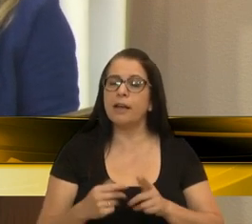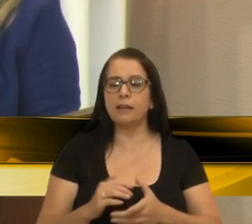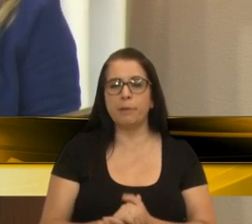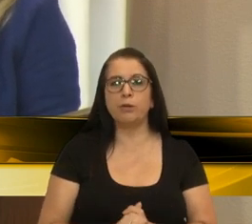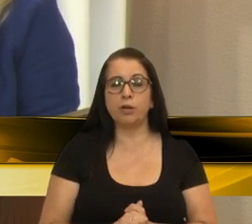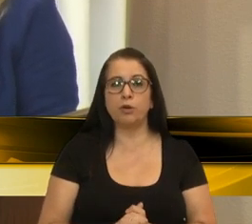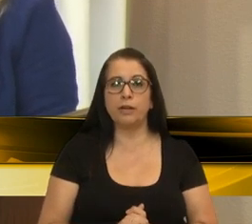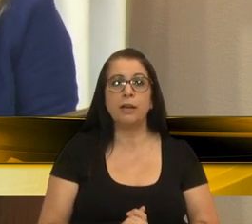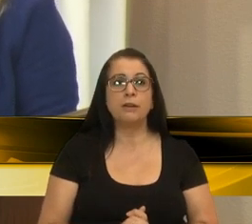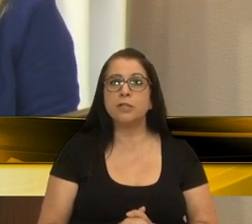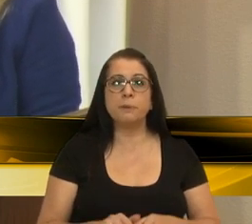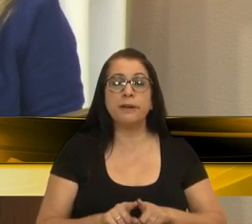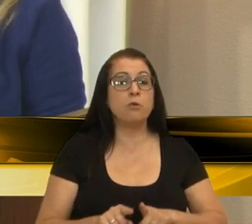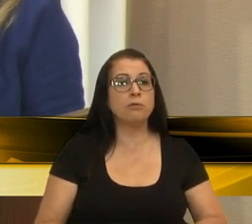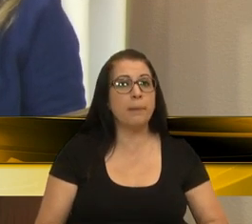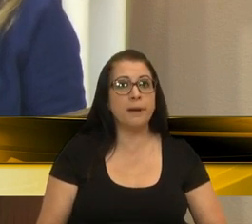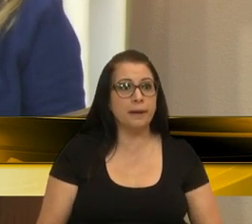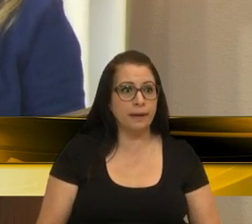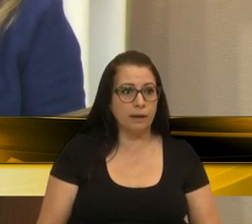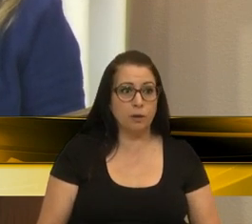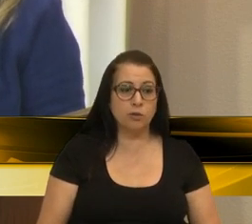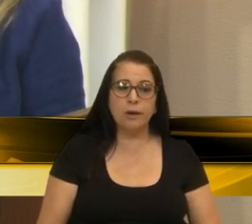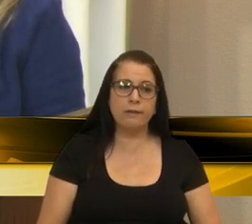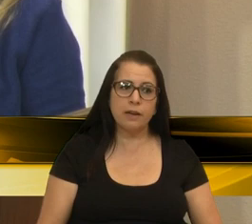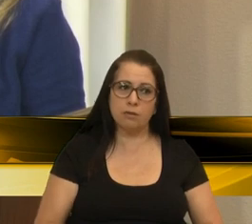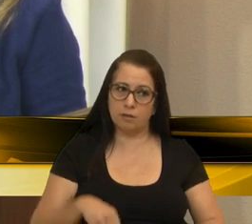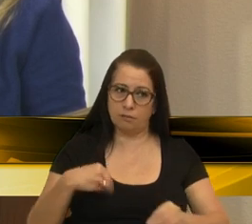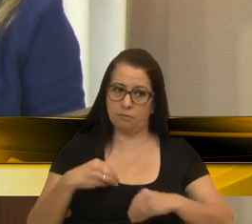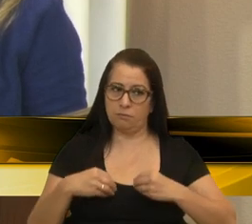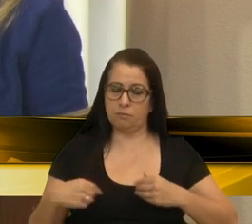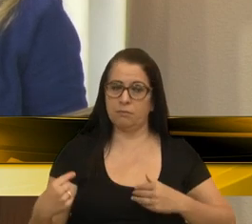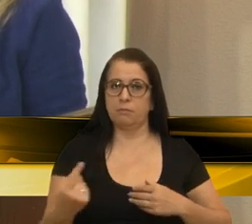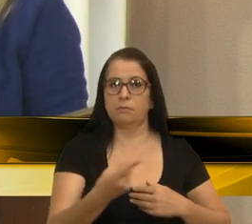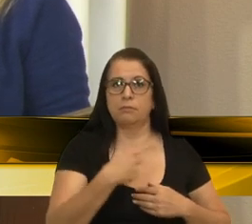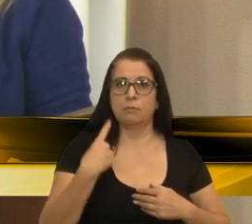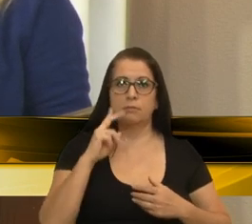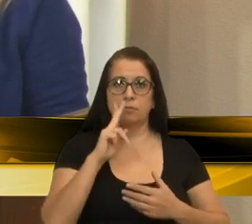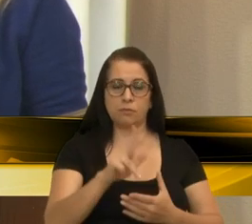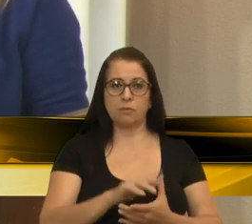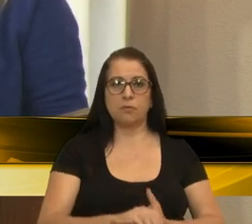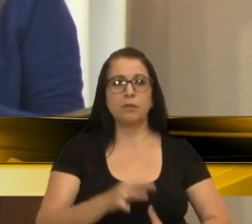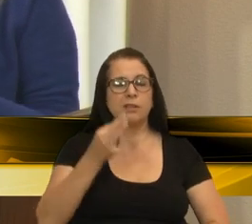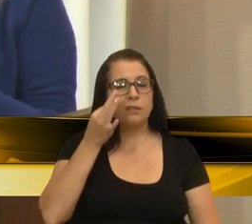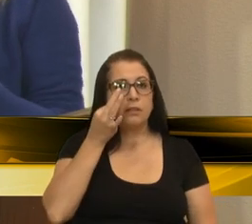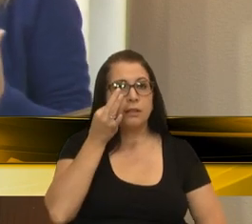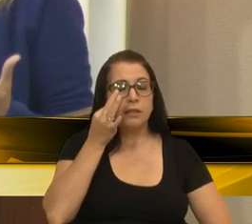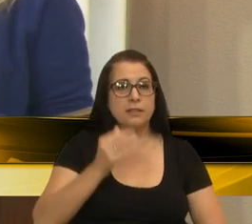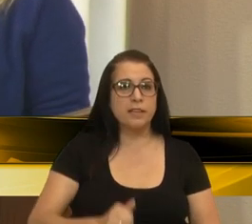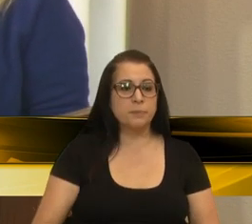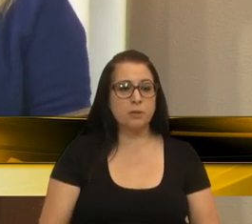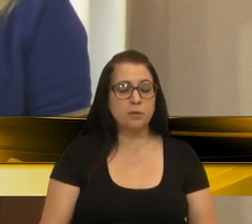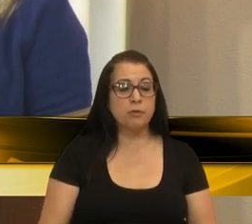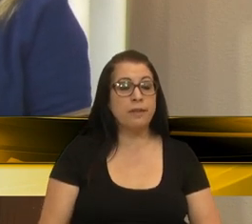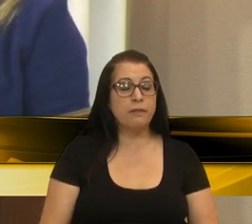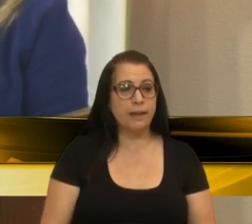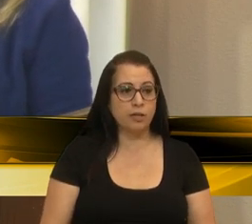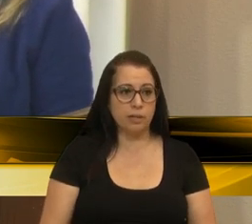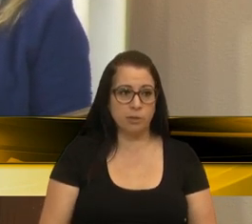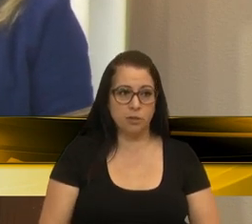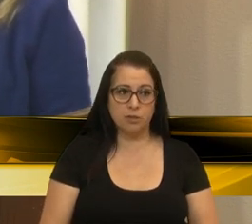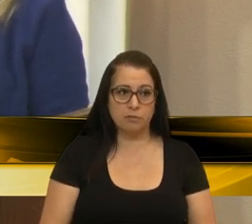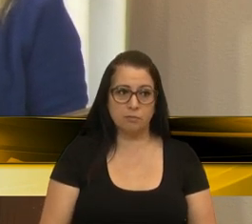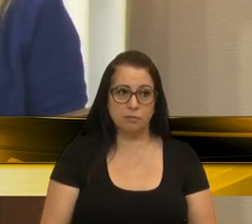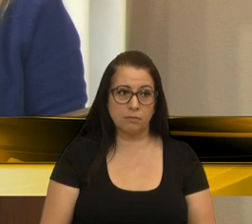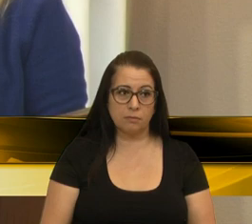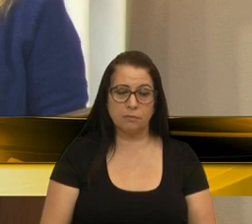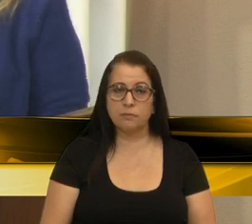dados importantes, mas o sentimento presente é que não está sendo construído